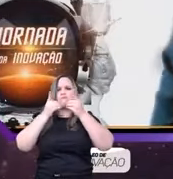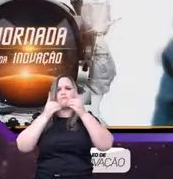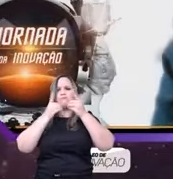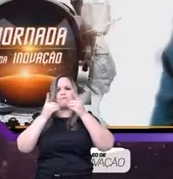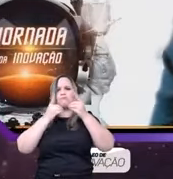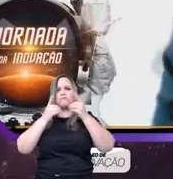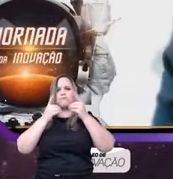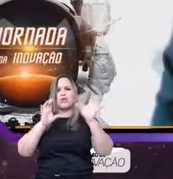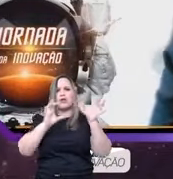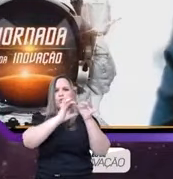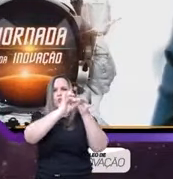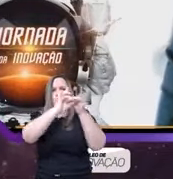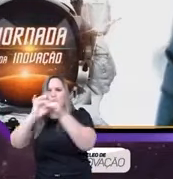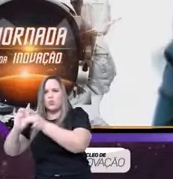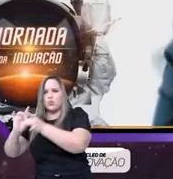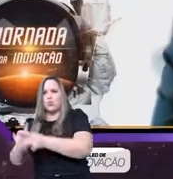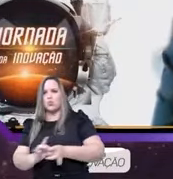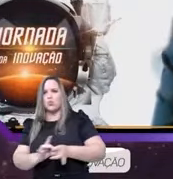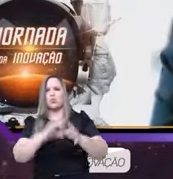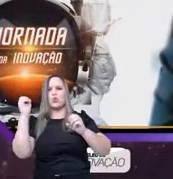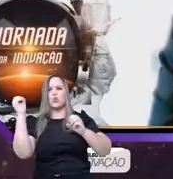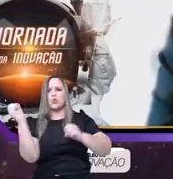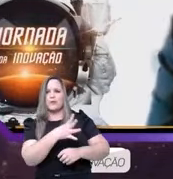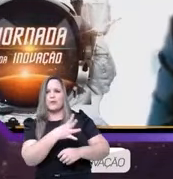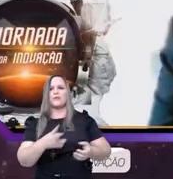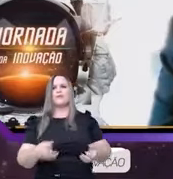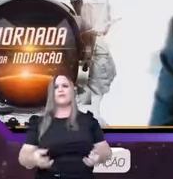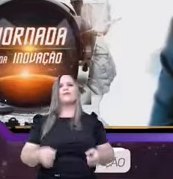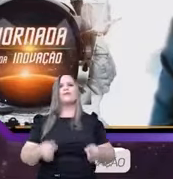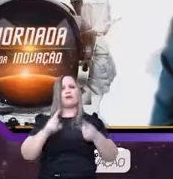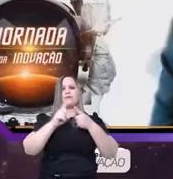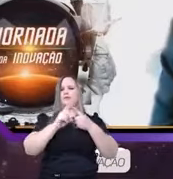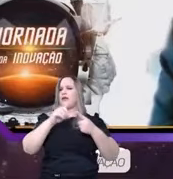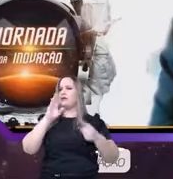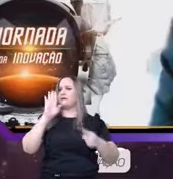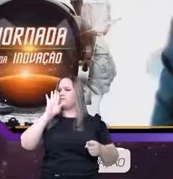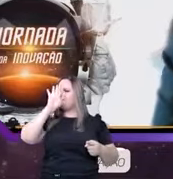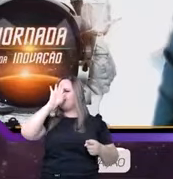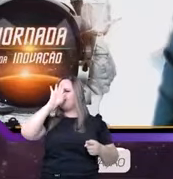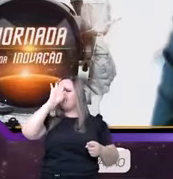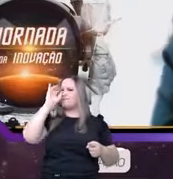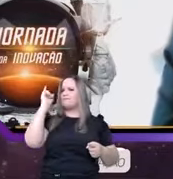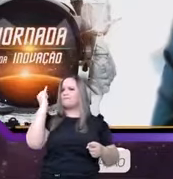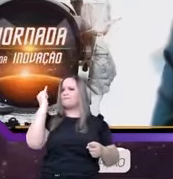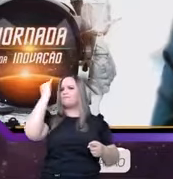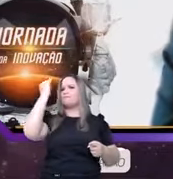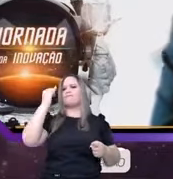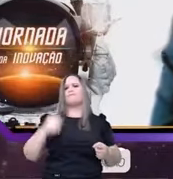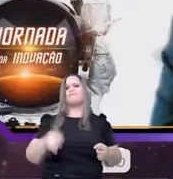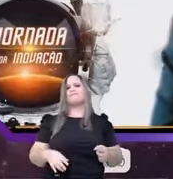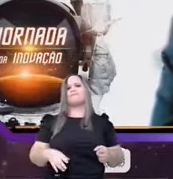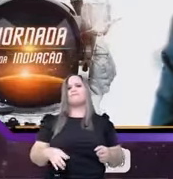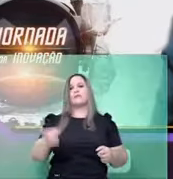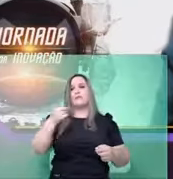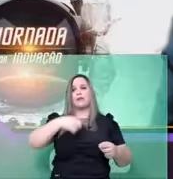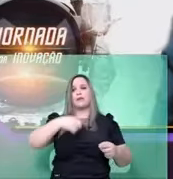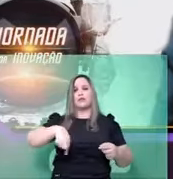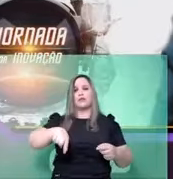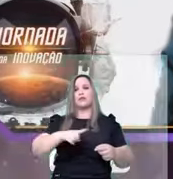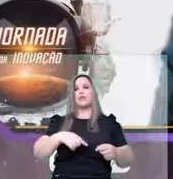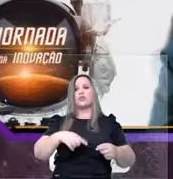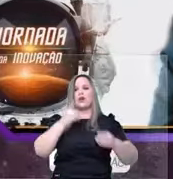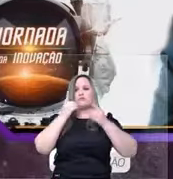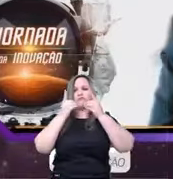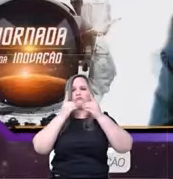inovação. Eu acho que esse é um primeiro ponto importante para a gente recuperar a nossa